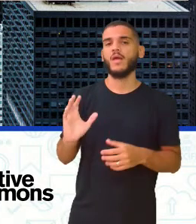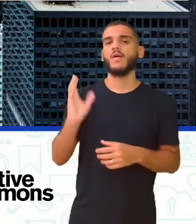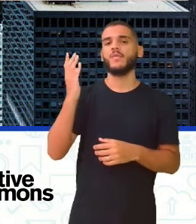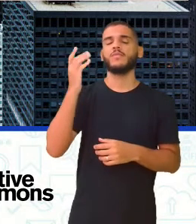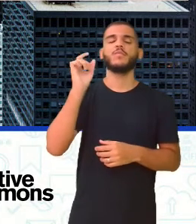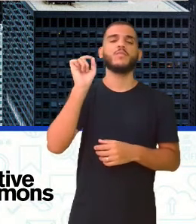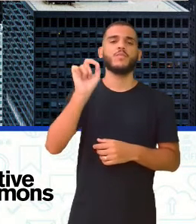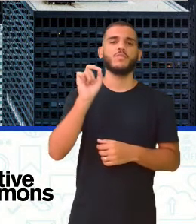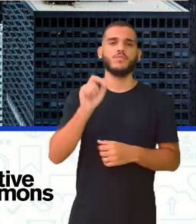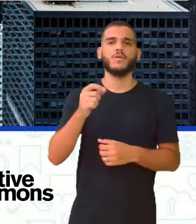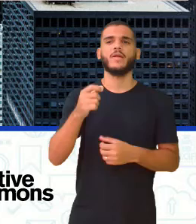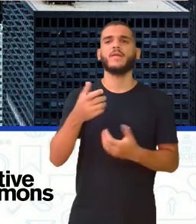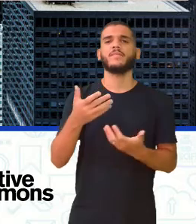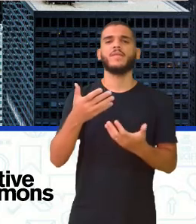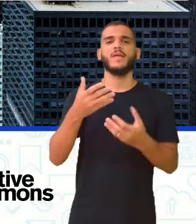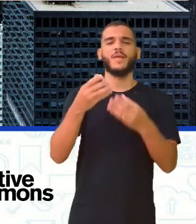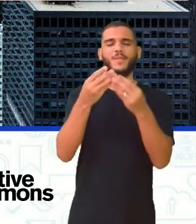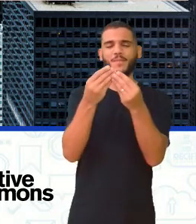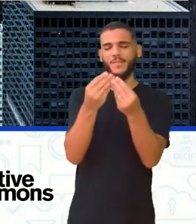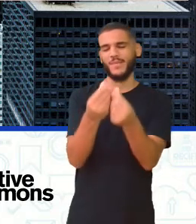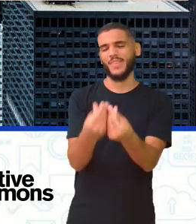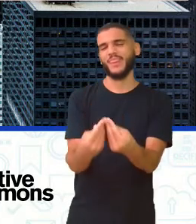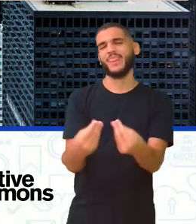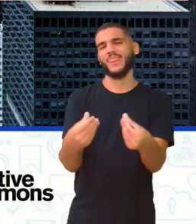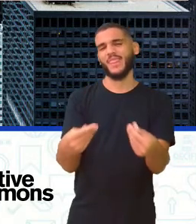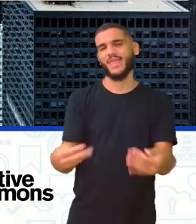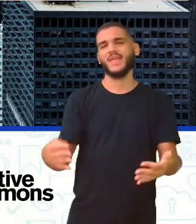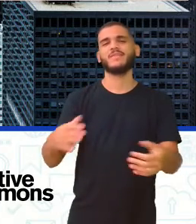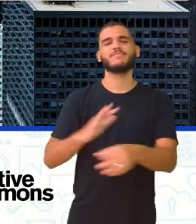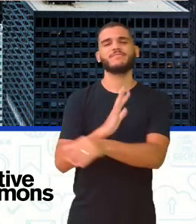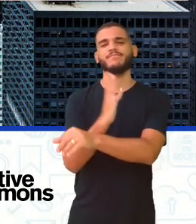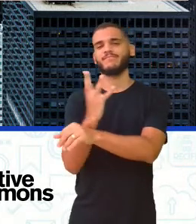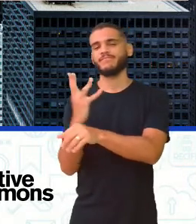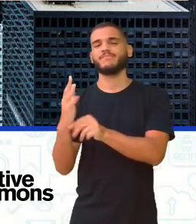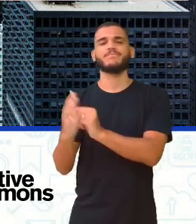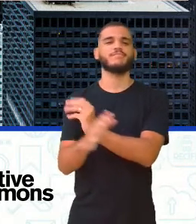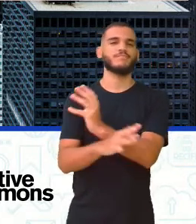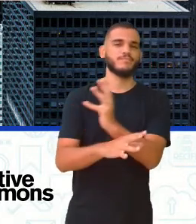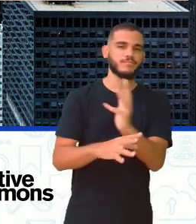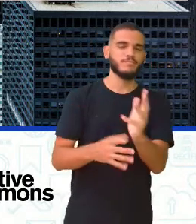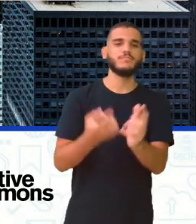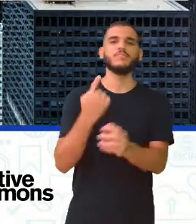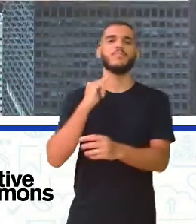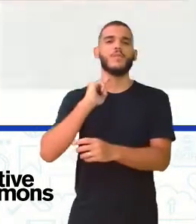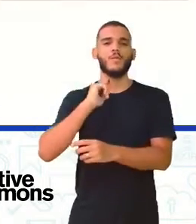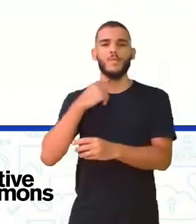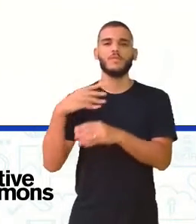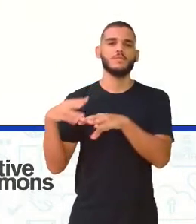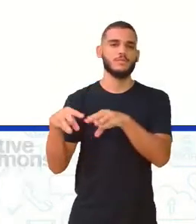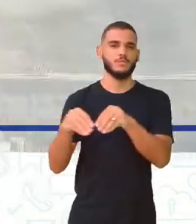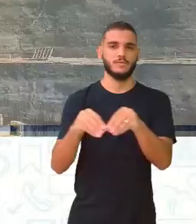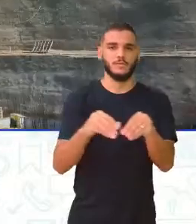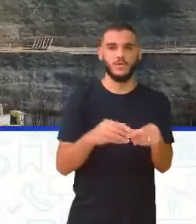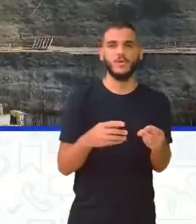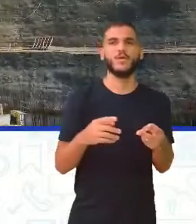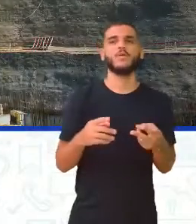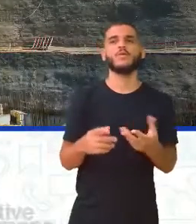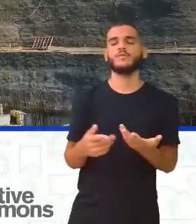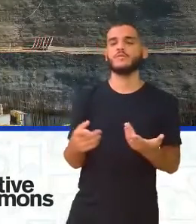proporcionam a destruição da vegetação, a poluição dos solos e a degradação de rios,